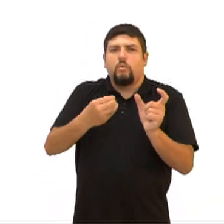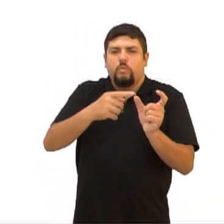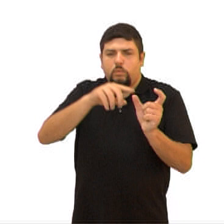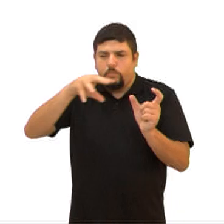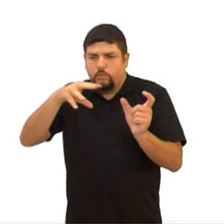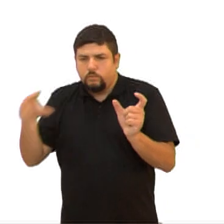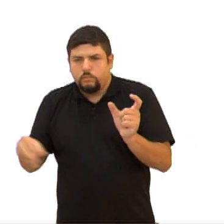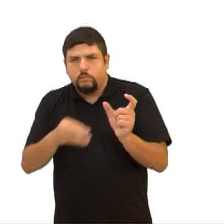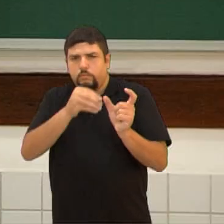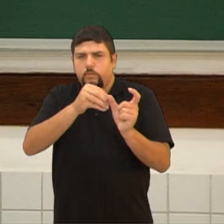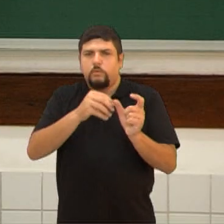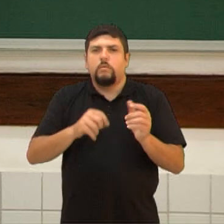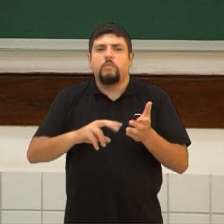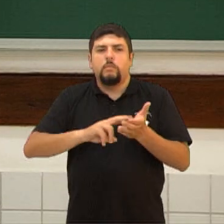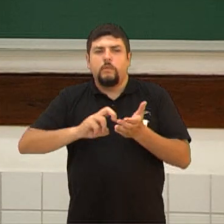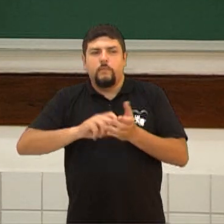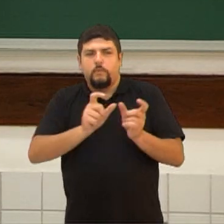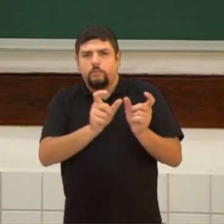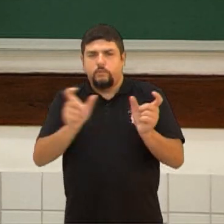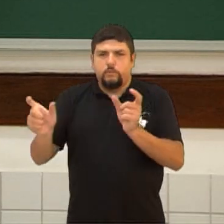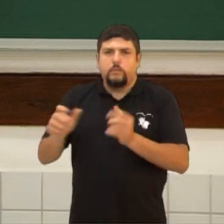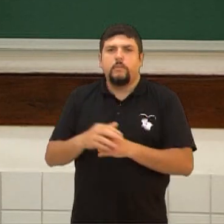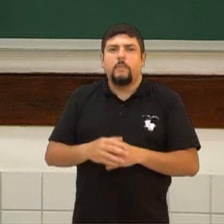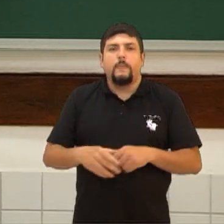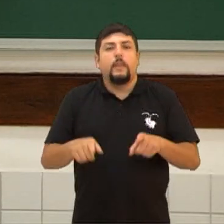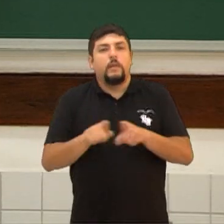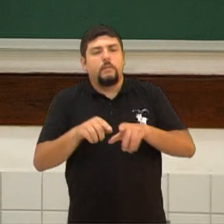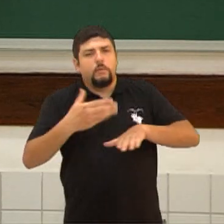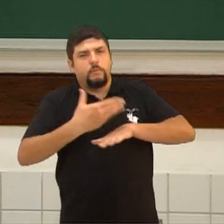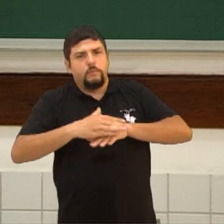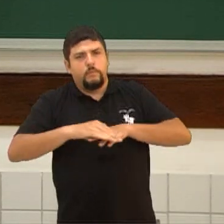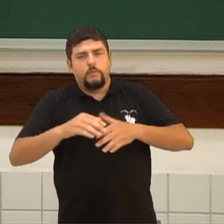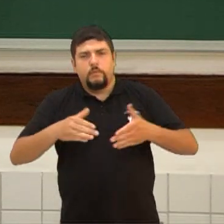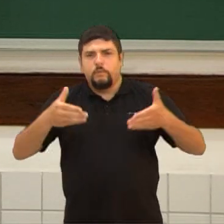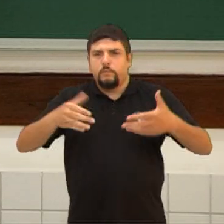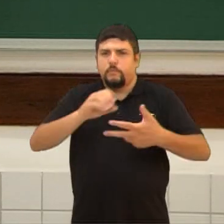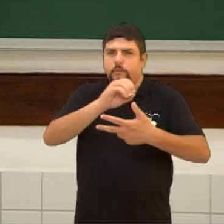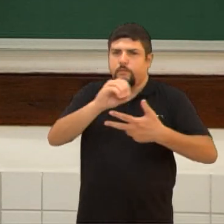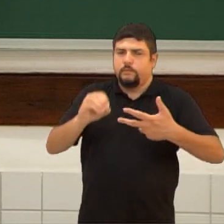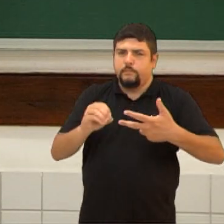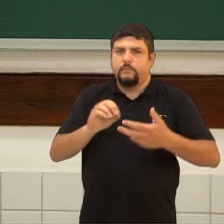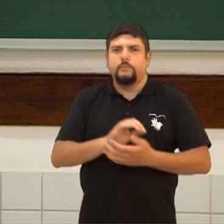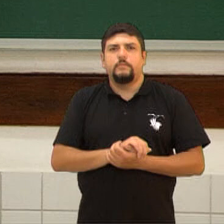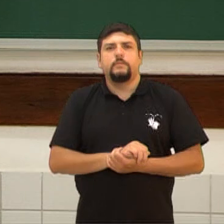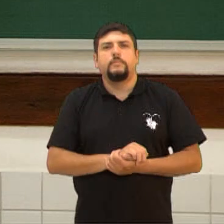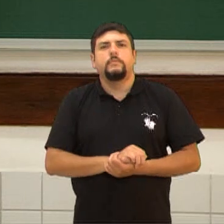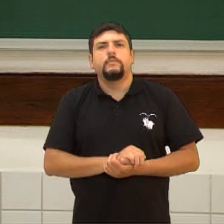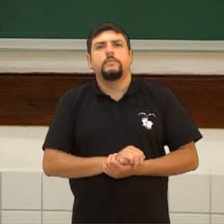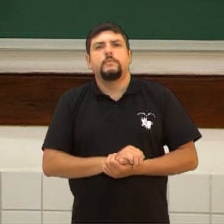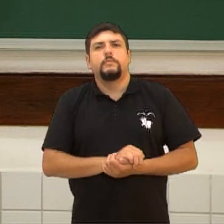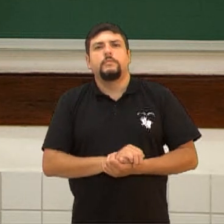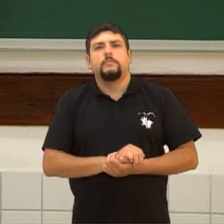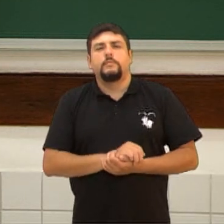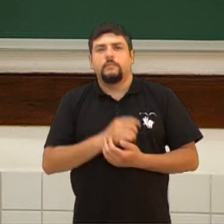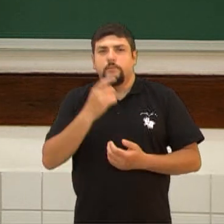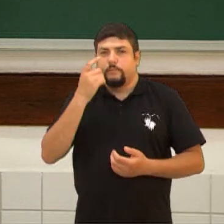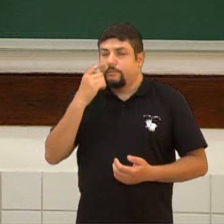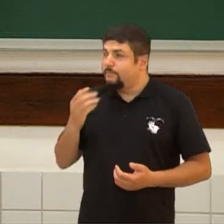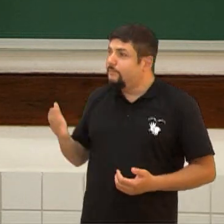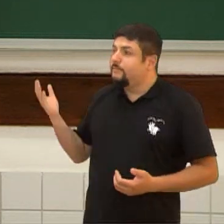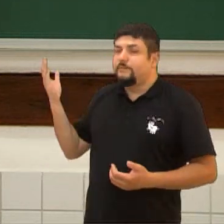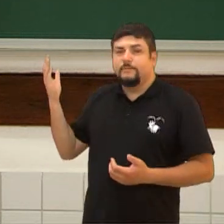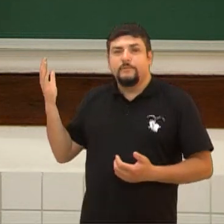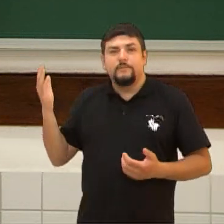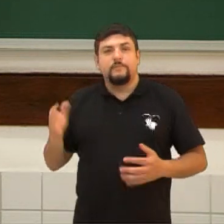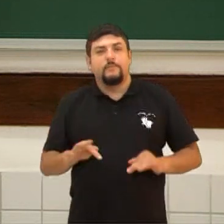Então, dicas para ampliar vocabulário. E trabalhamos questões do Enem aqui também. Beleza? Então, telinha roxa para a gente poder